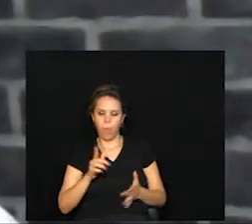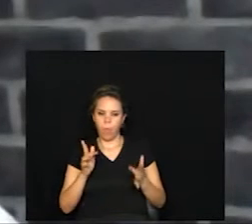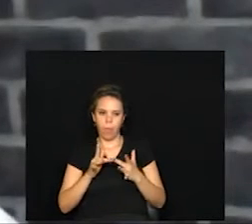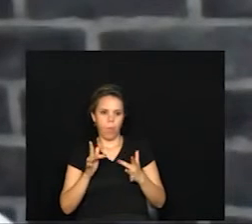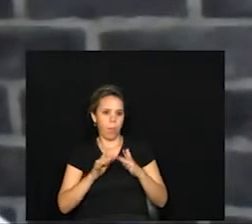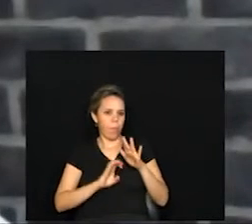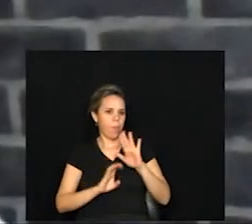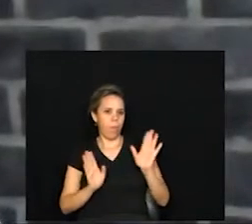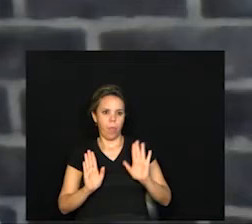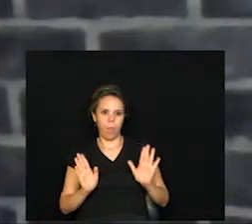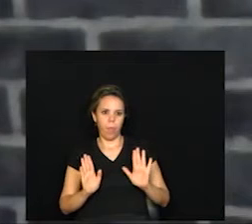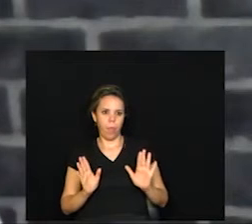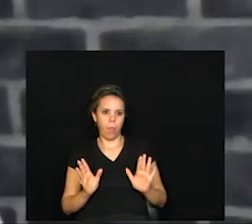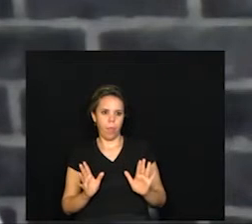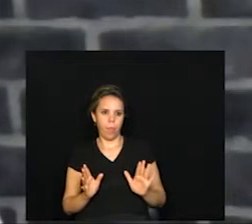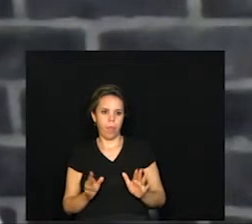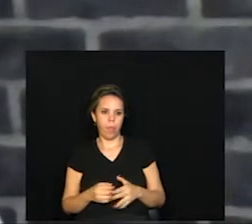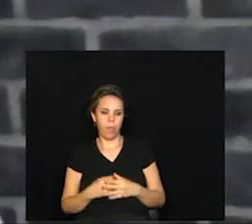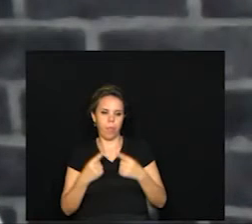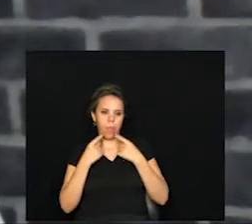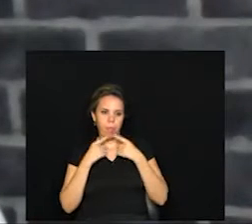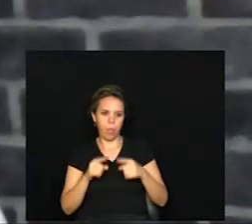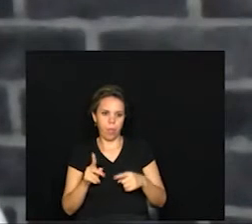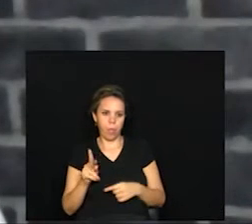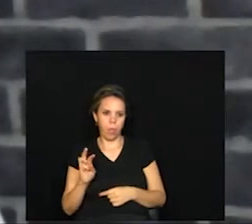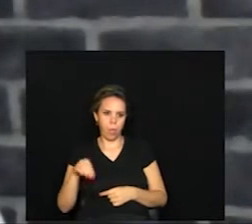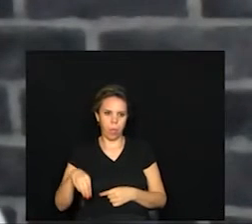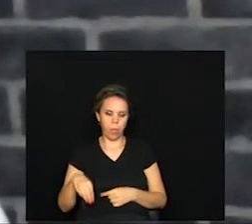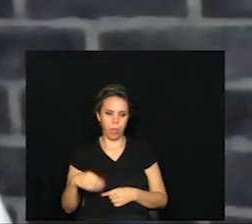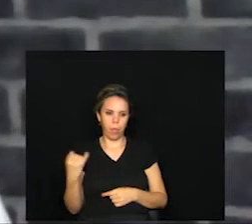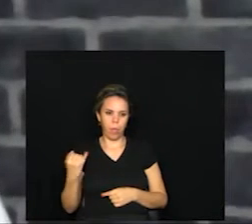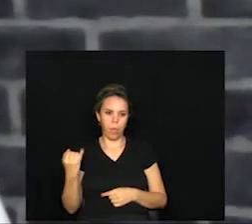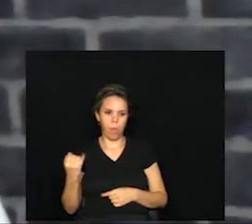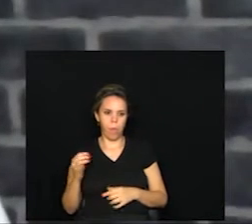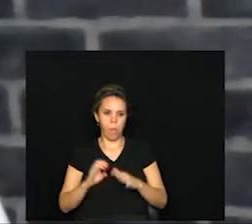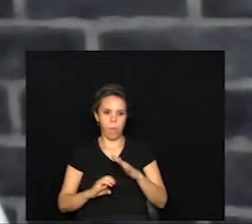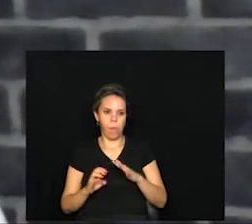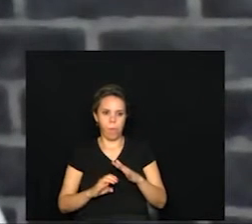com a empresa, ele vai demandar essa reclamação no Procon. Então, é importante que as